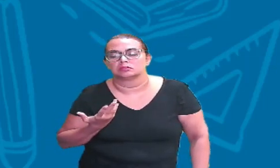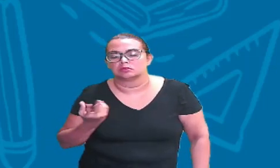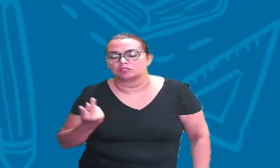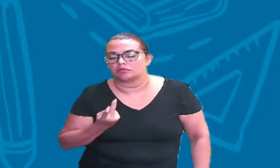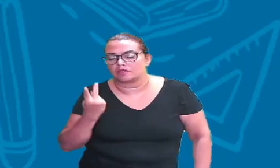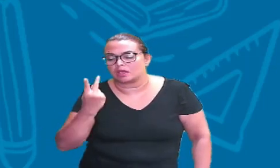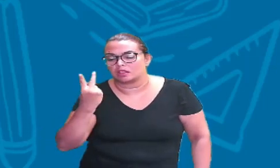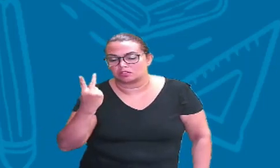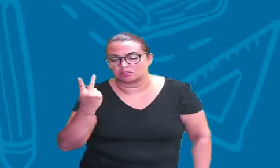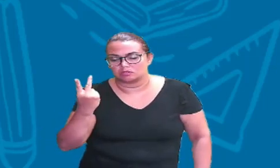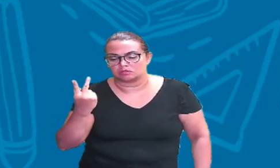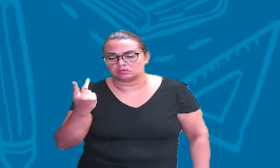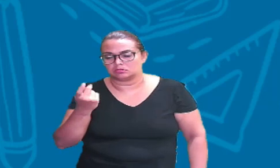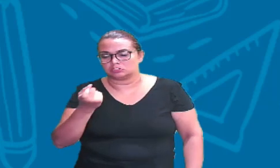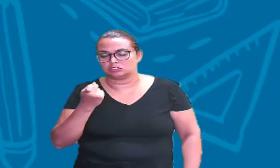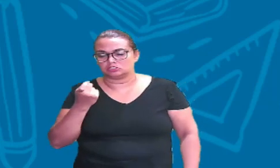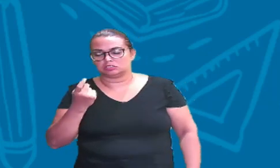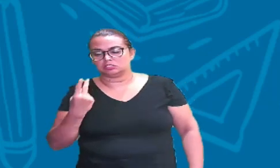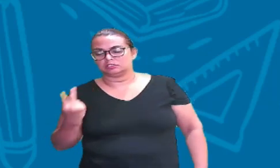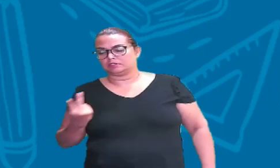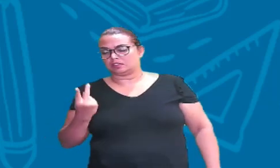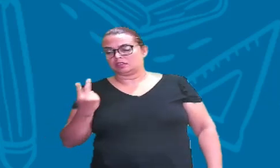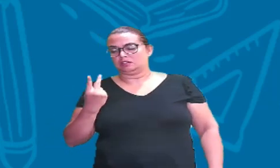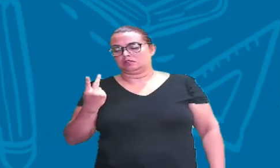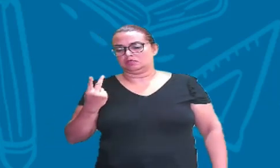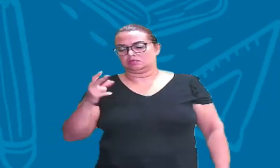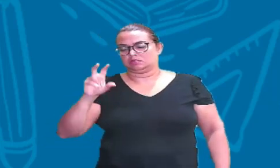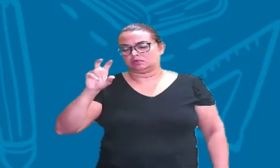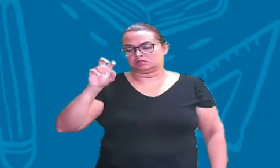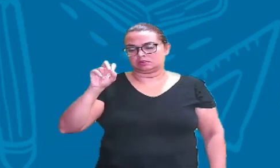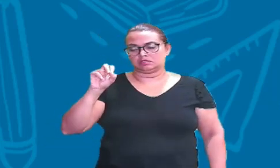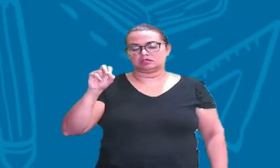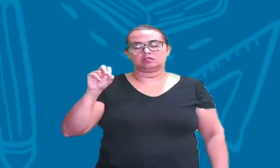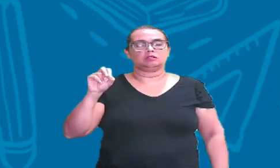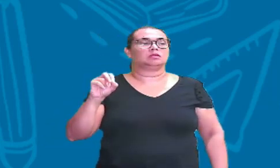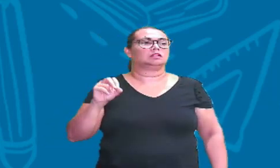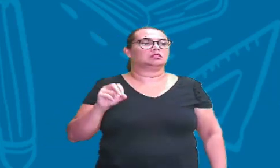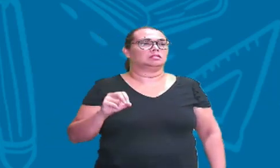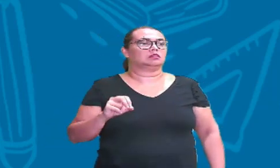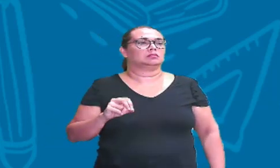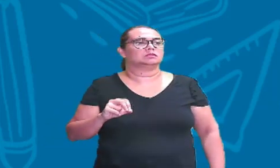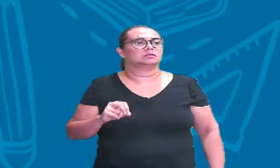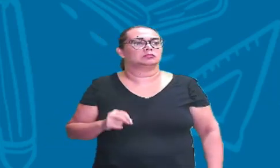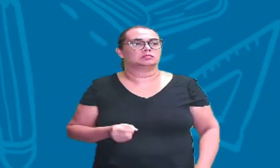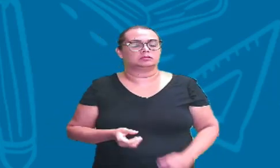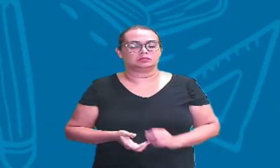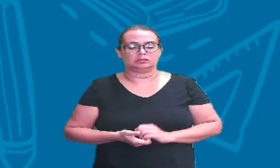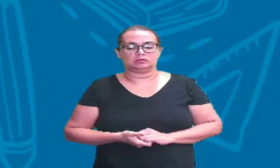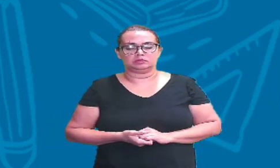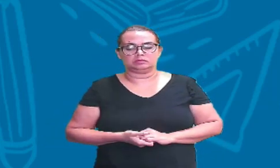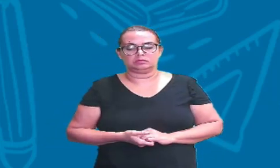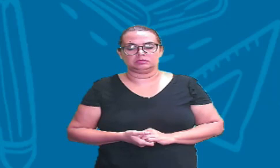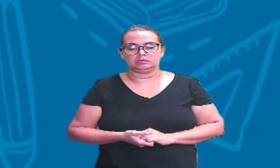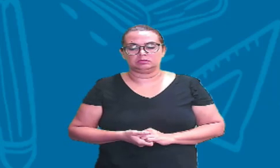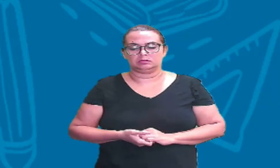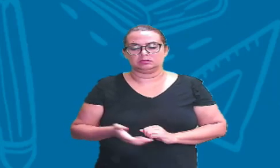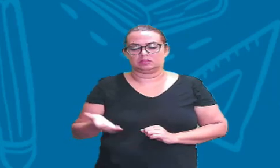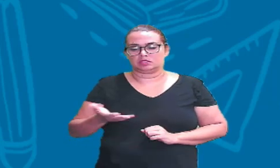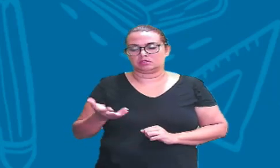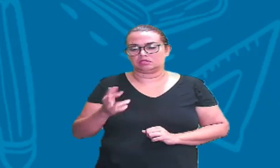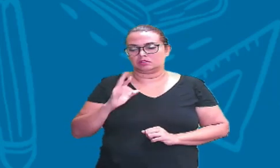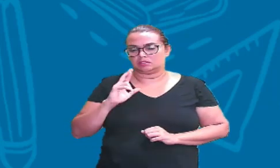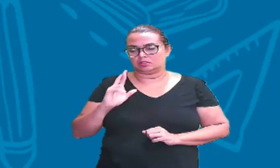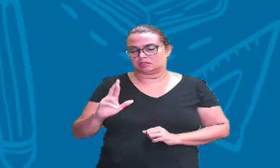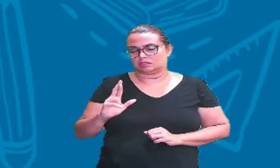quanto? X vale 50. Agora, vamos olhar para a retinha